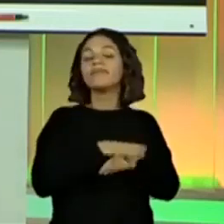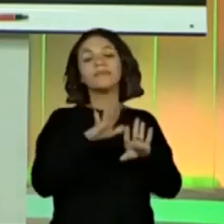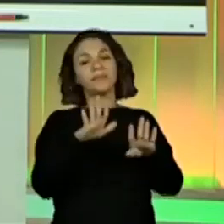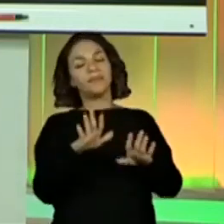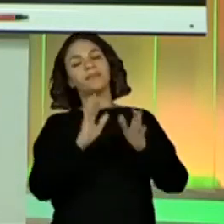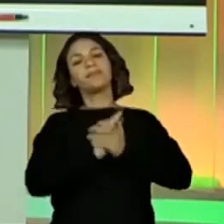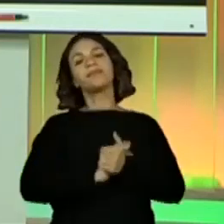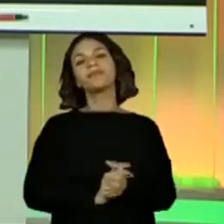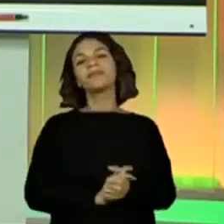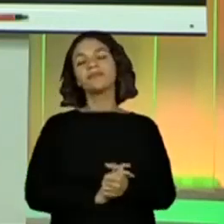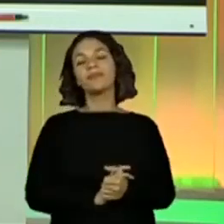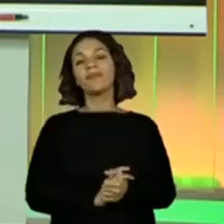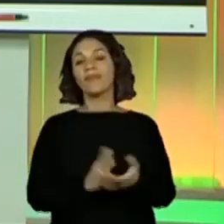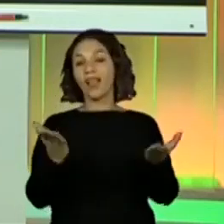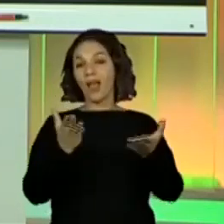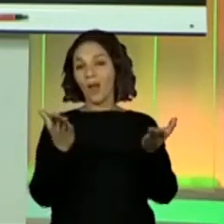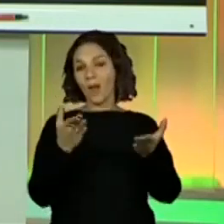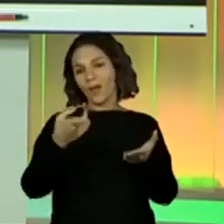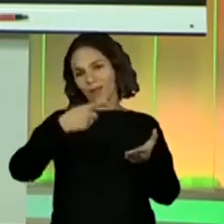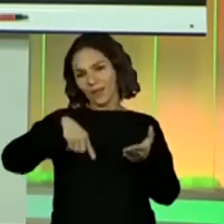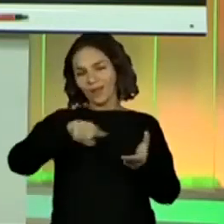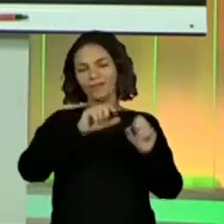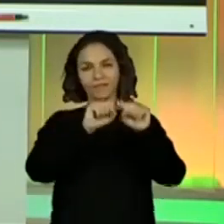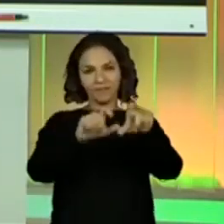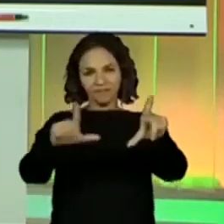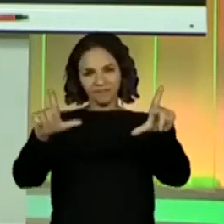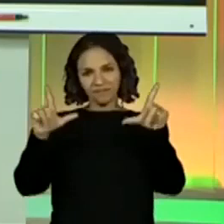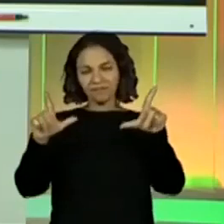Enquanto isso, nós vamos aqui, ó.